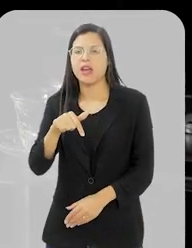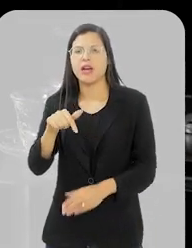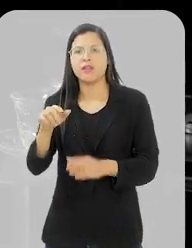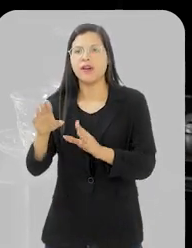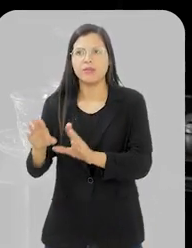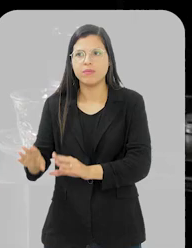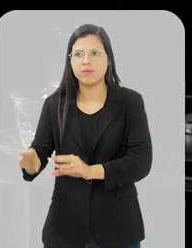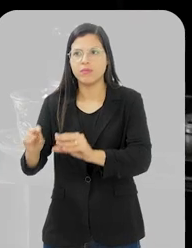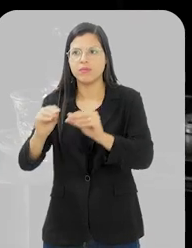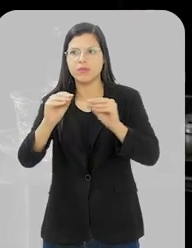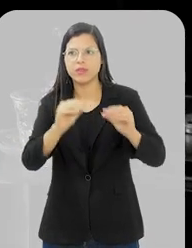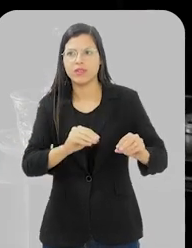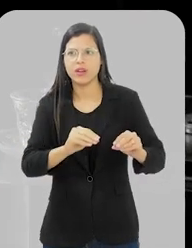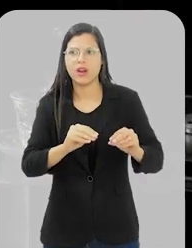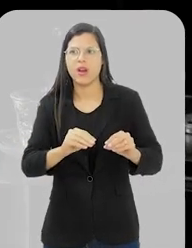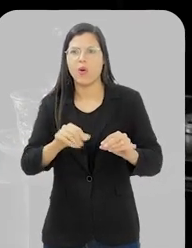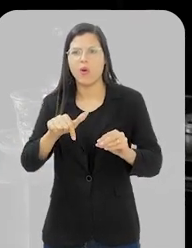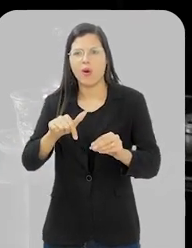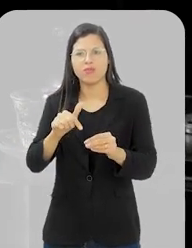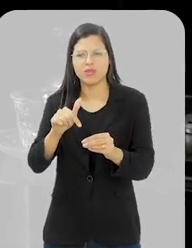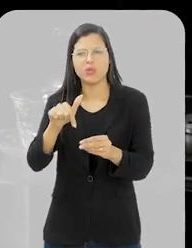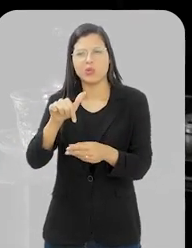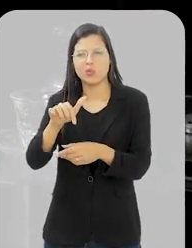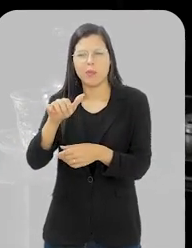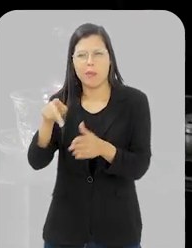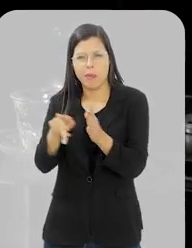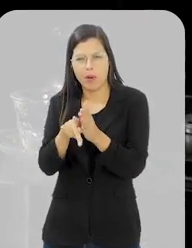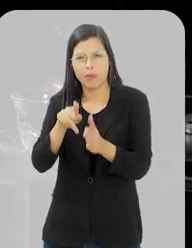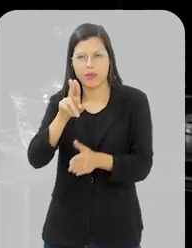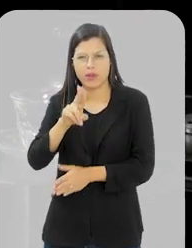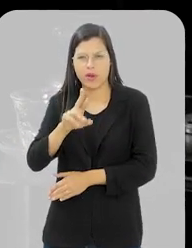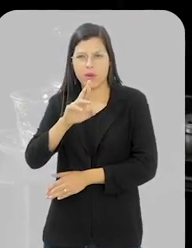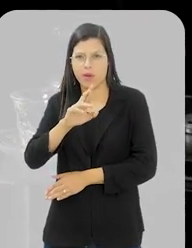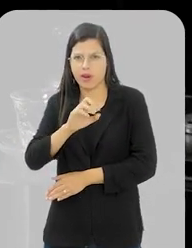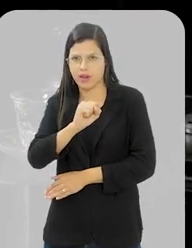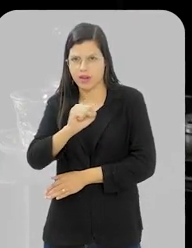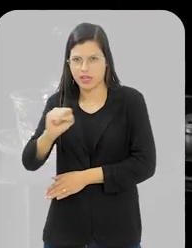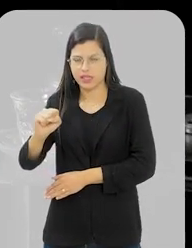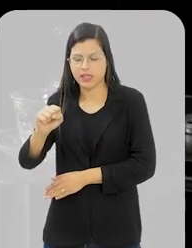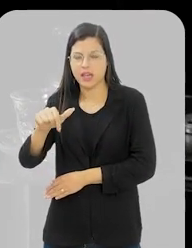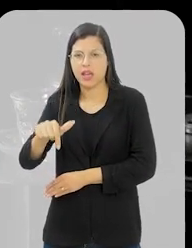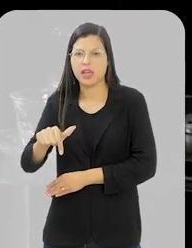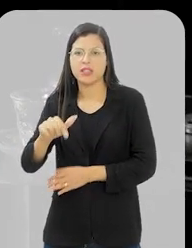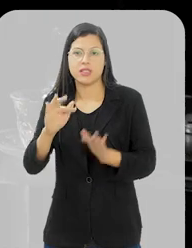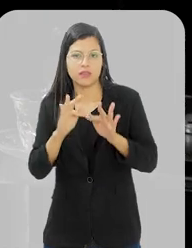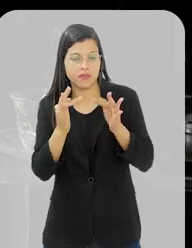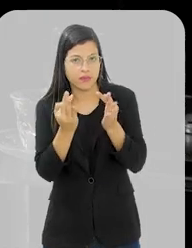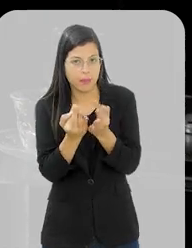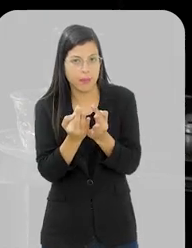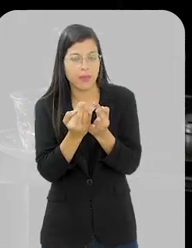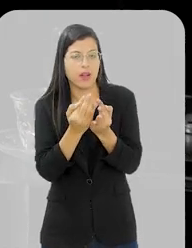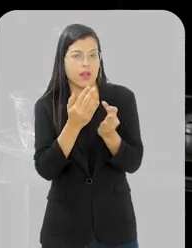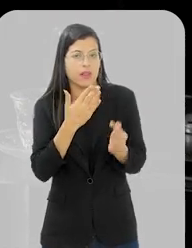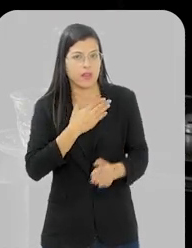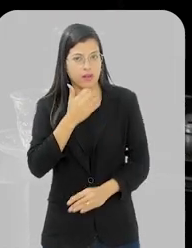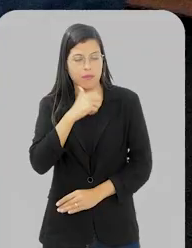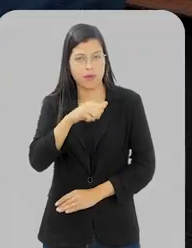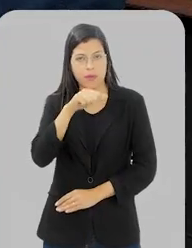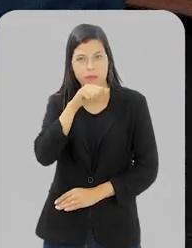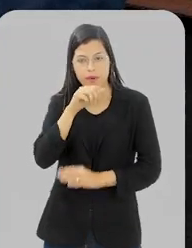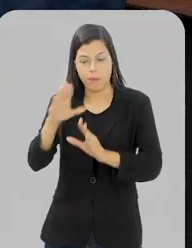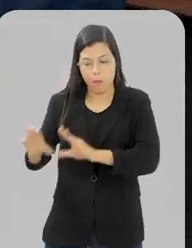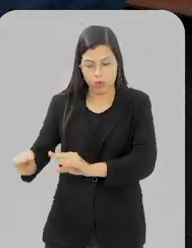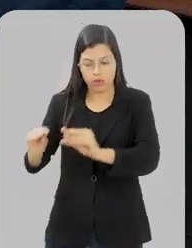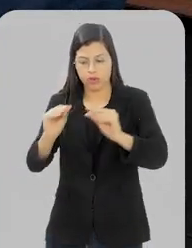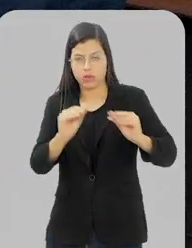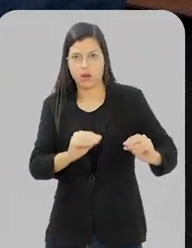uma daquelas eh aqueles estados satélites da União Soviética eh a família dela assim como o meu pai eh vieram para